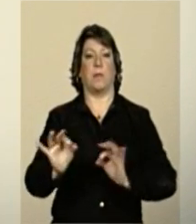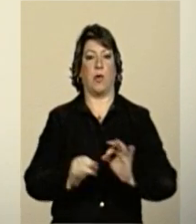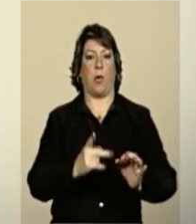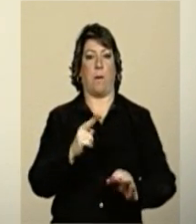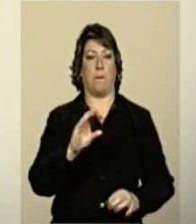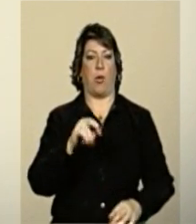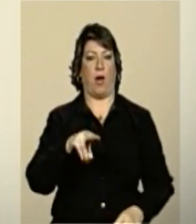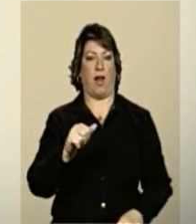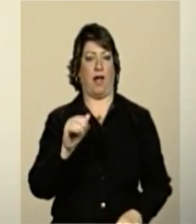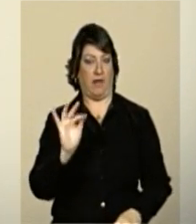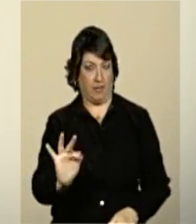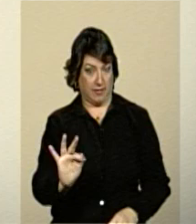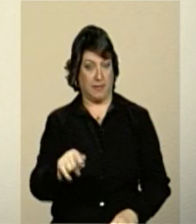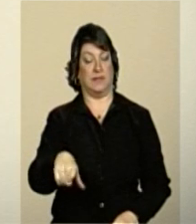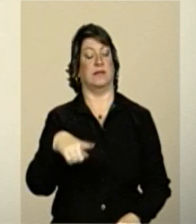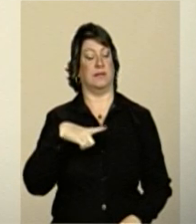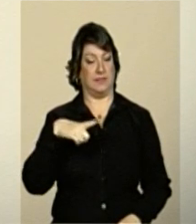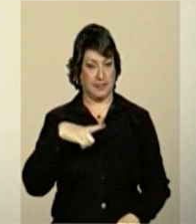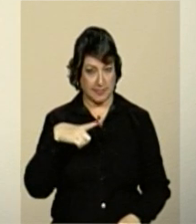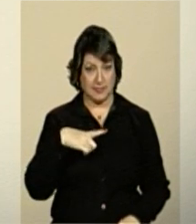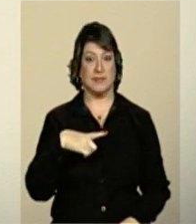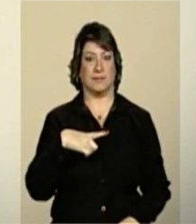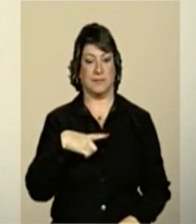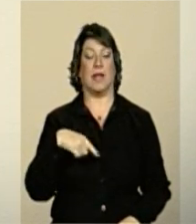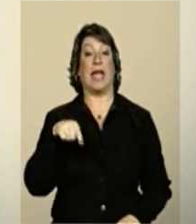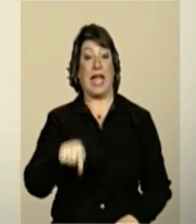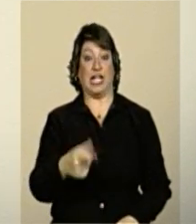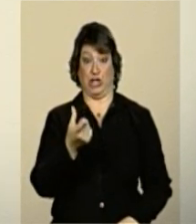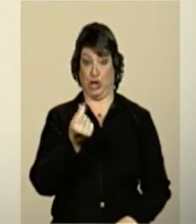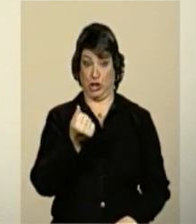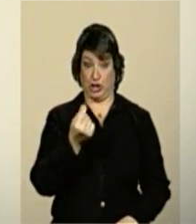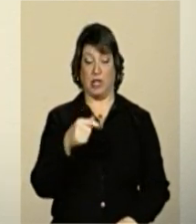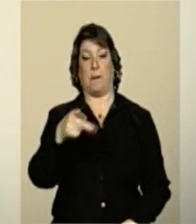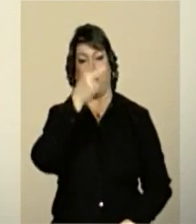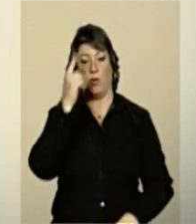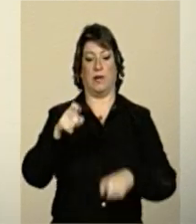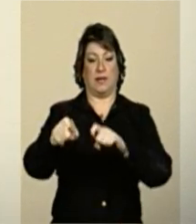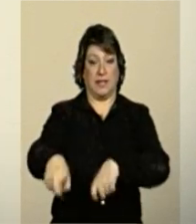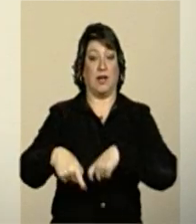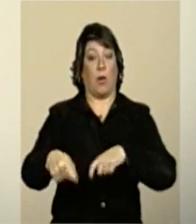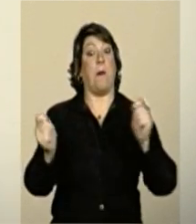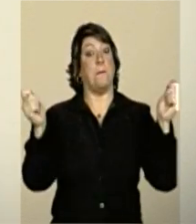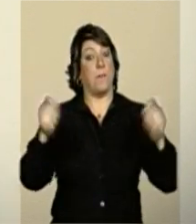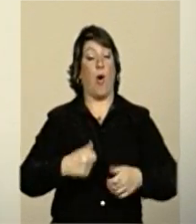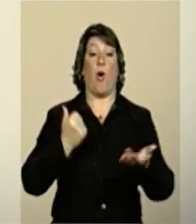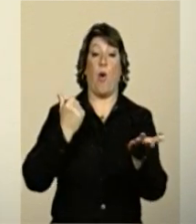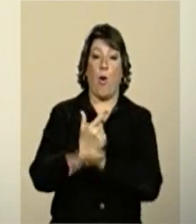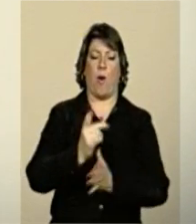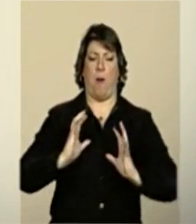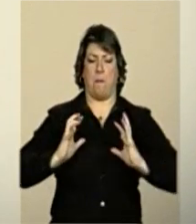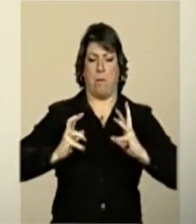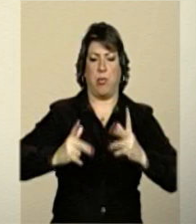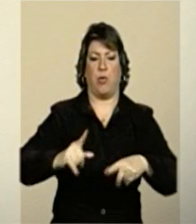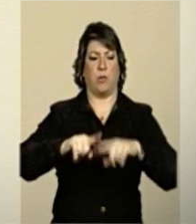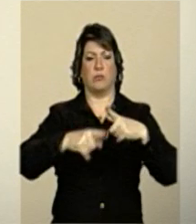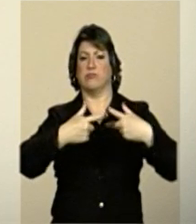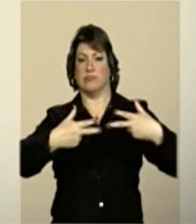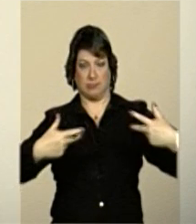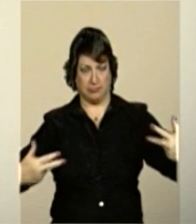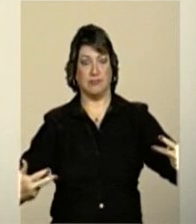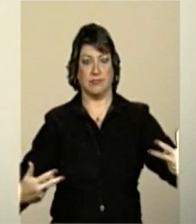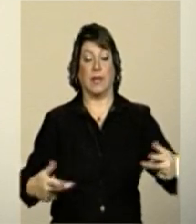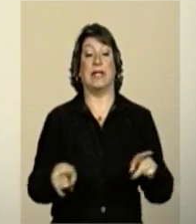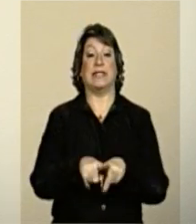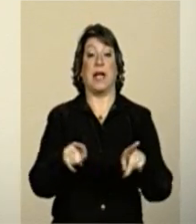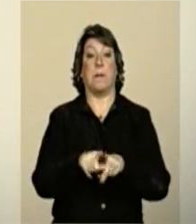Fortalecimento da Agricultura Familiar, o PRONAF. Com esse dinheiro, o agricultor vai poder comprar máquinas e equipamentos e